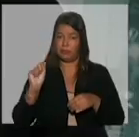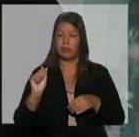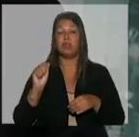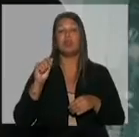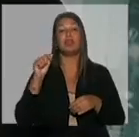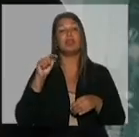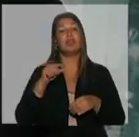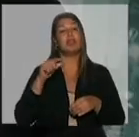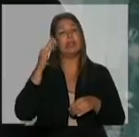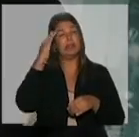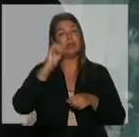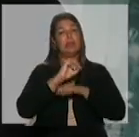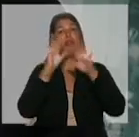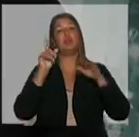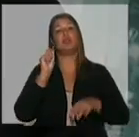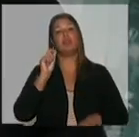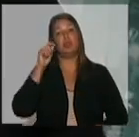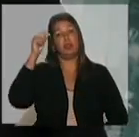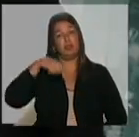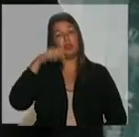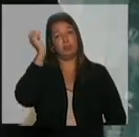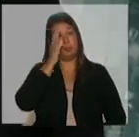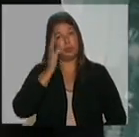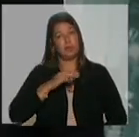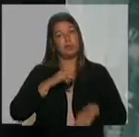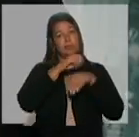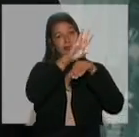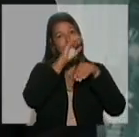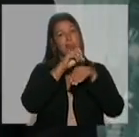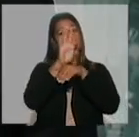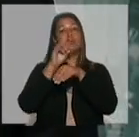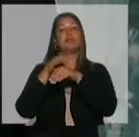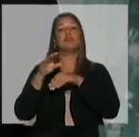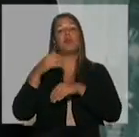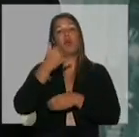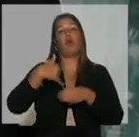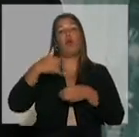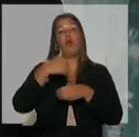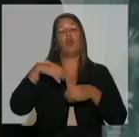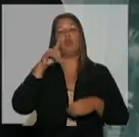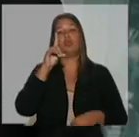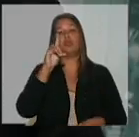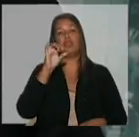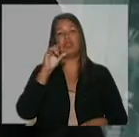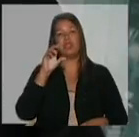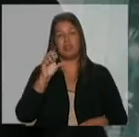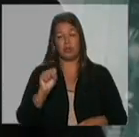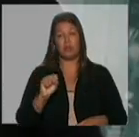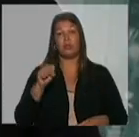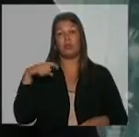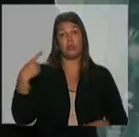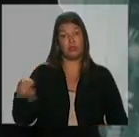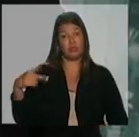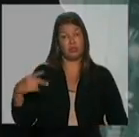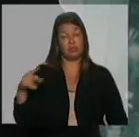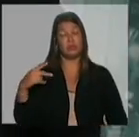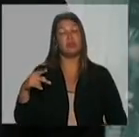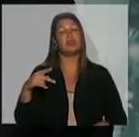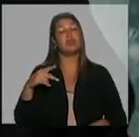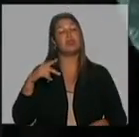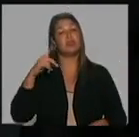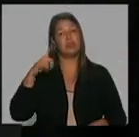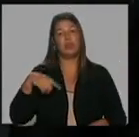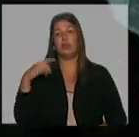nafta, né? Entendendo que o diesel hoje é muito importante para o país hoje é importador de óleo diesel, né? Então o Comperj era